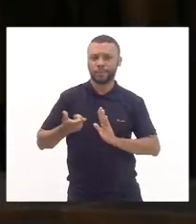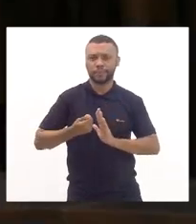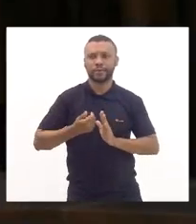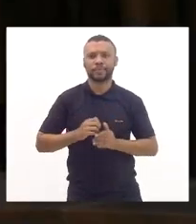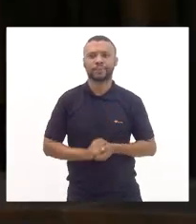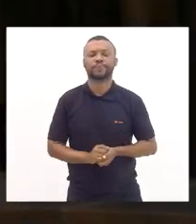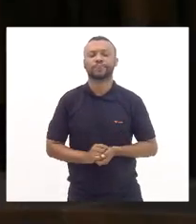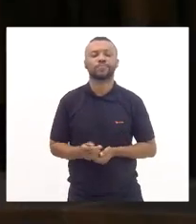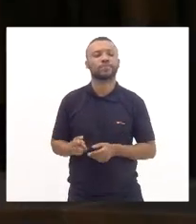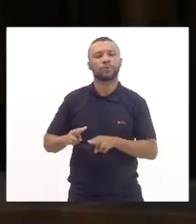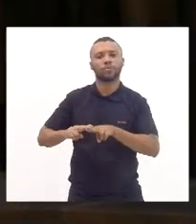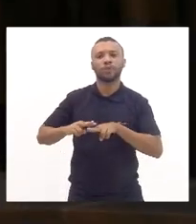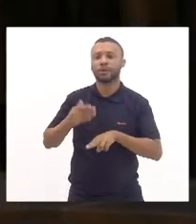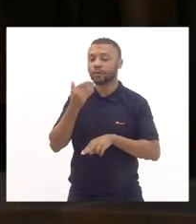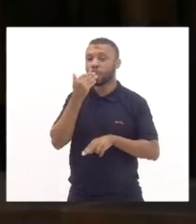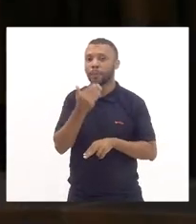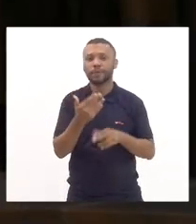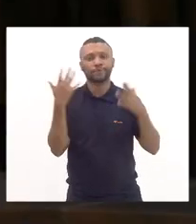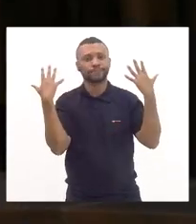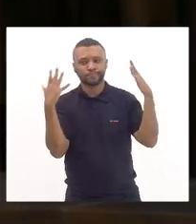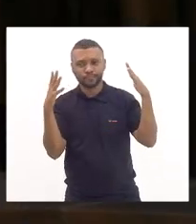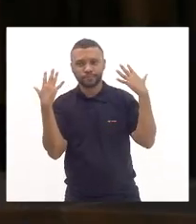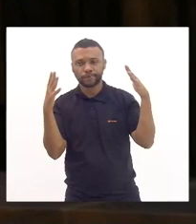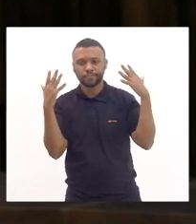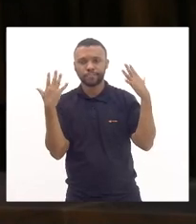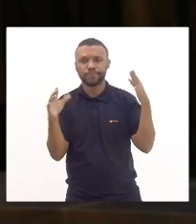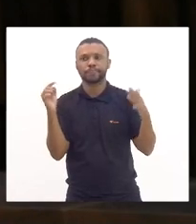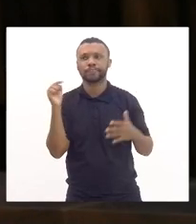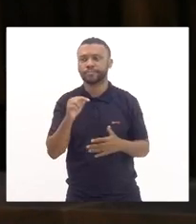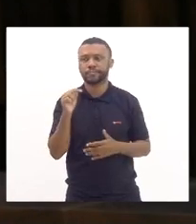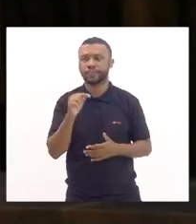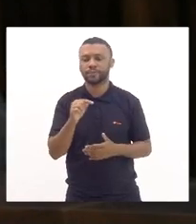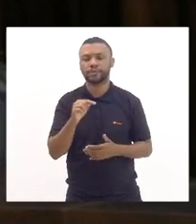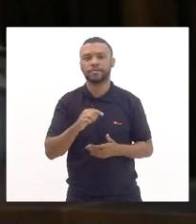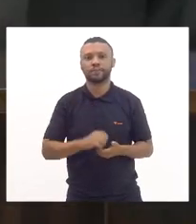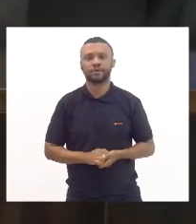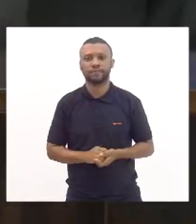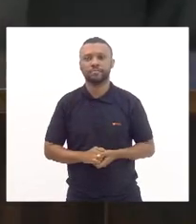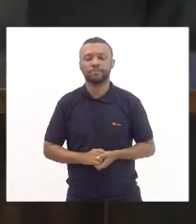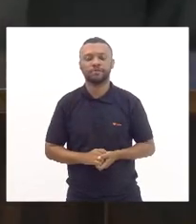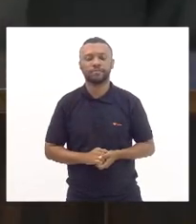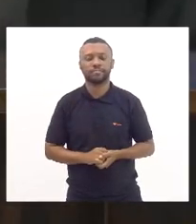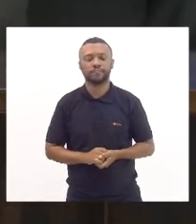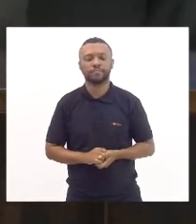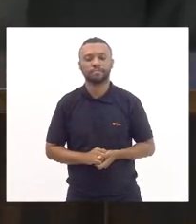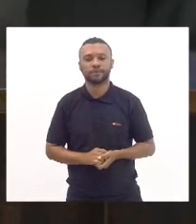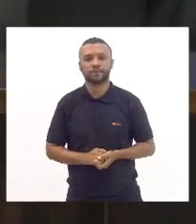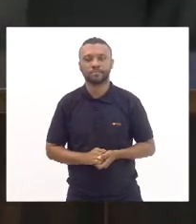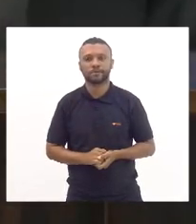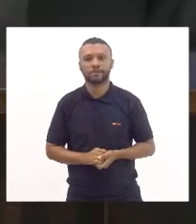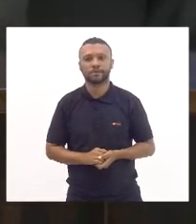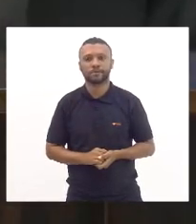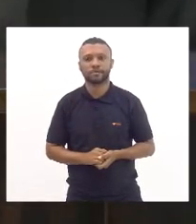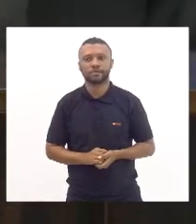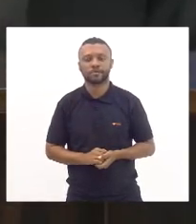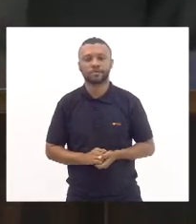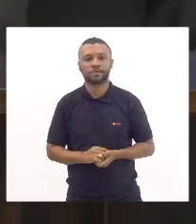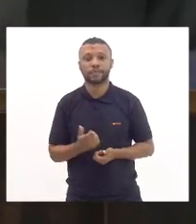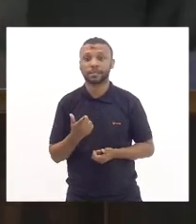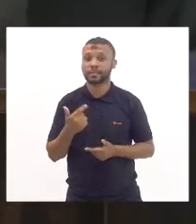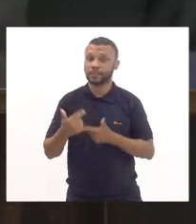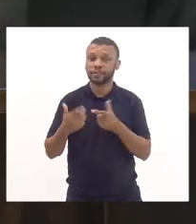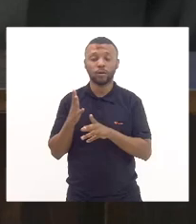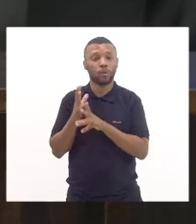isso, solicito a moção de louvor em reconhecimento à brilhante trajetória desses